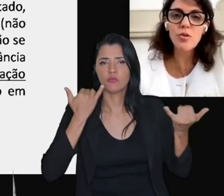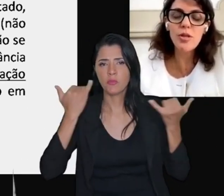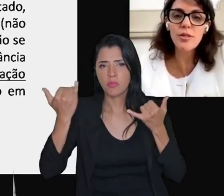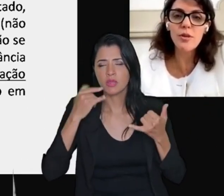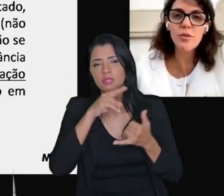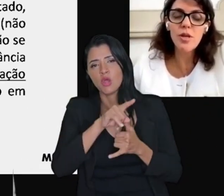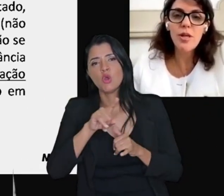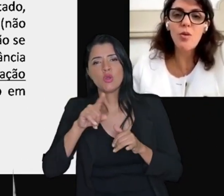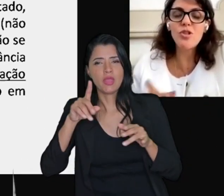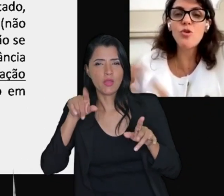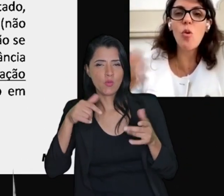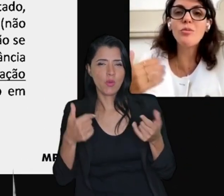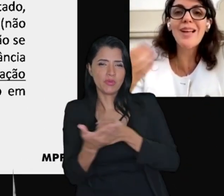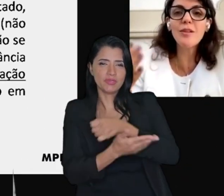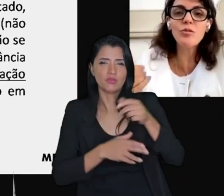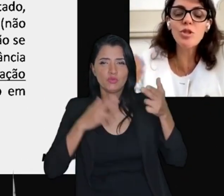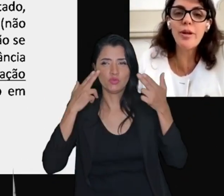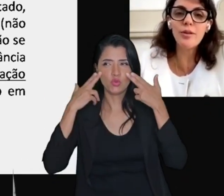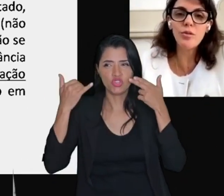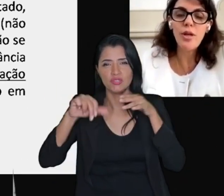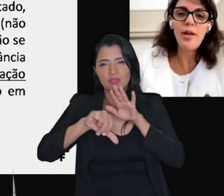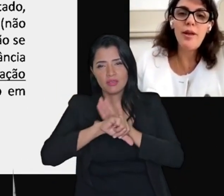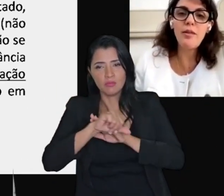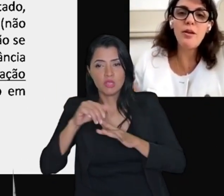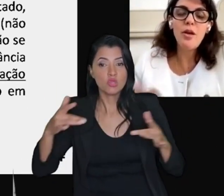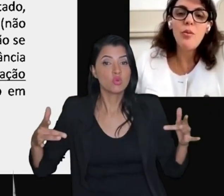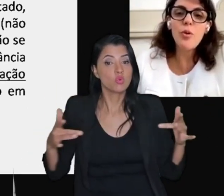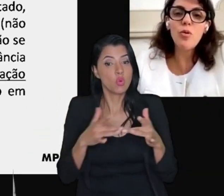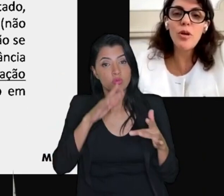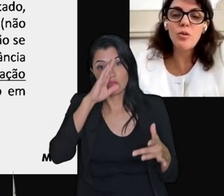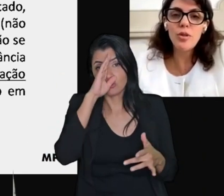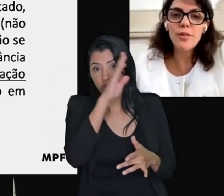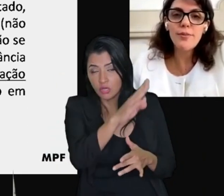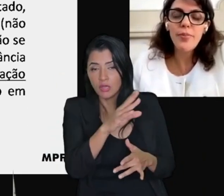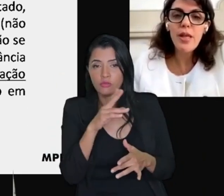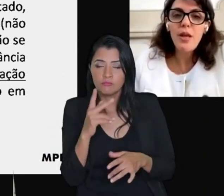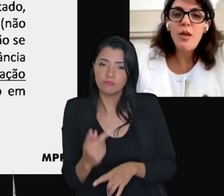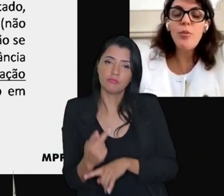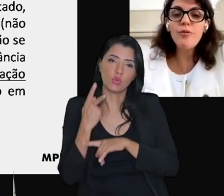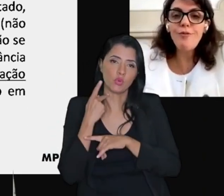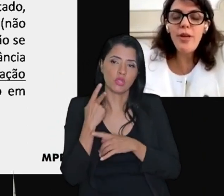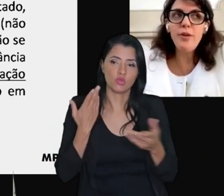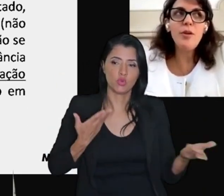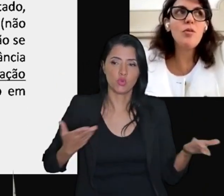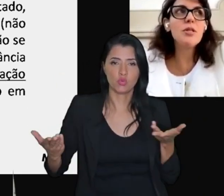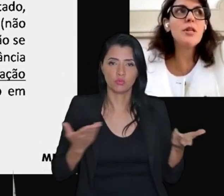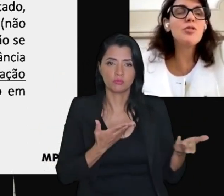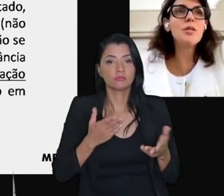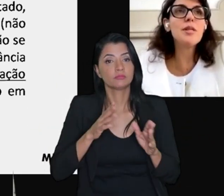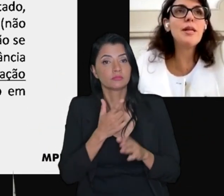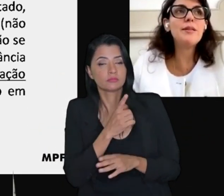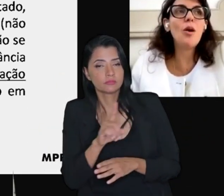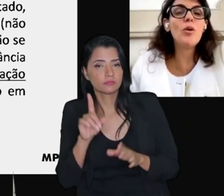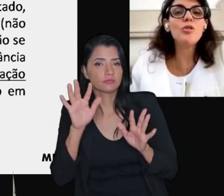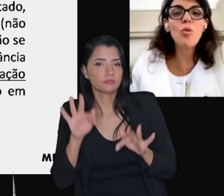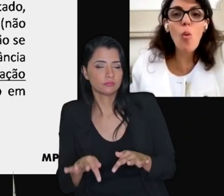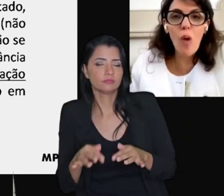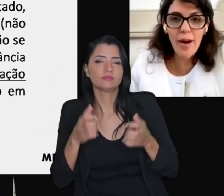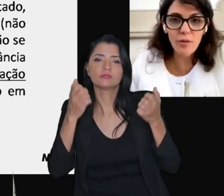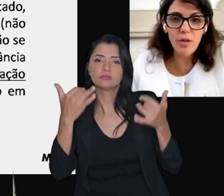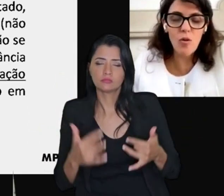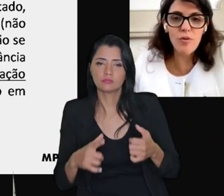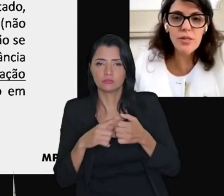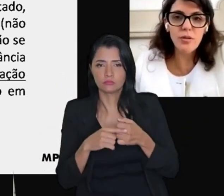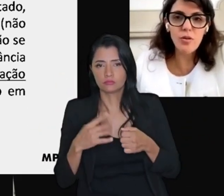crime que nós conhecemos. Então, este contato direto entre procuradores. E, por fim, eu gostaria só de salientar o